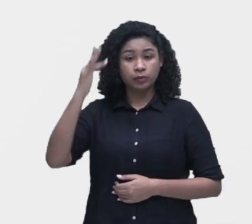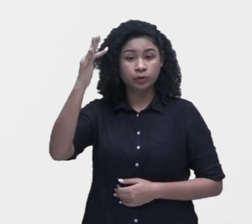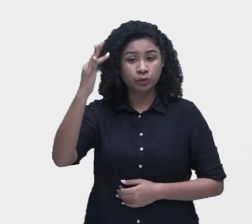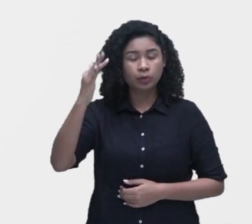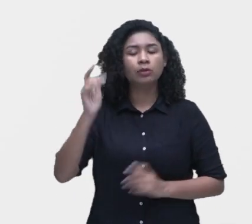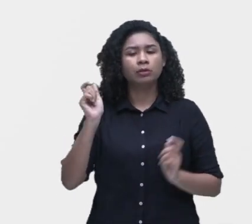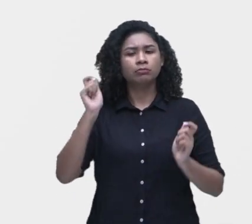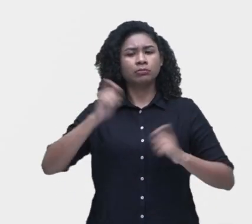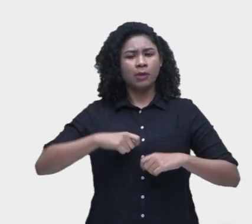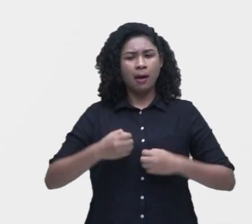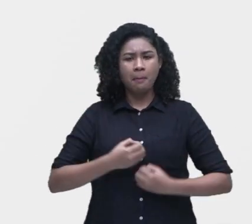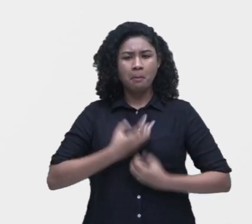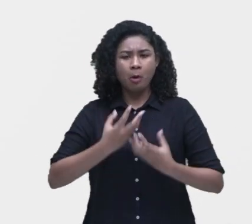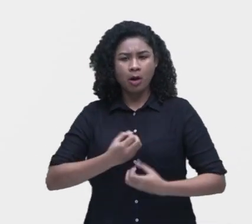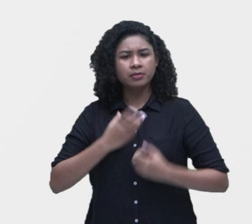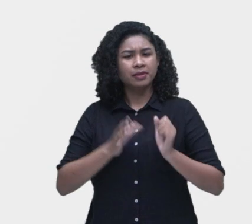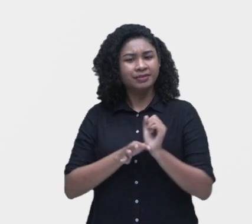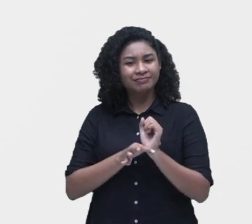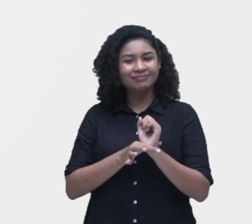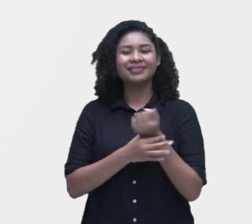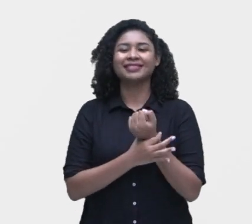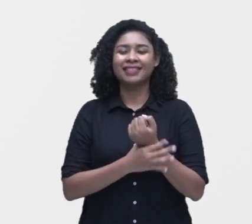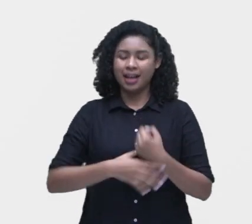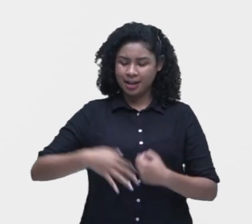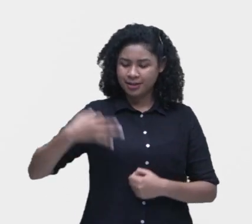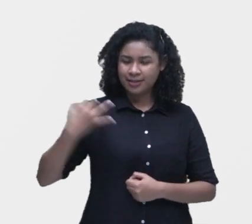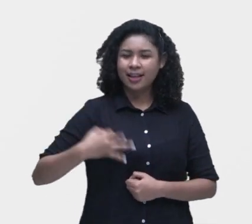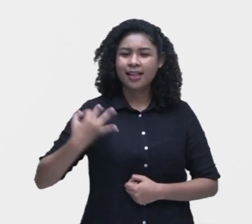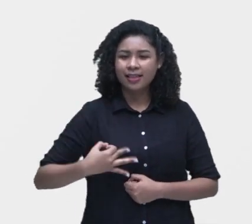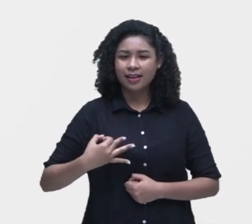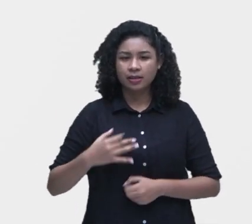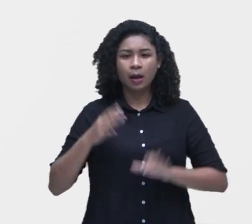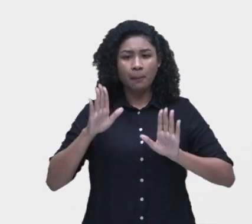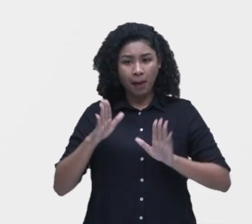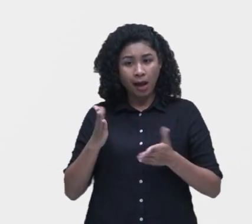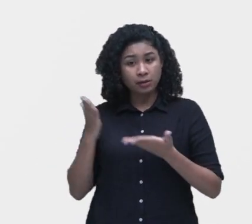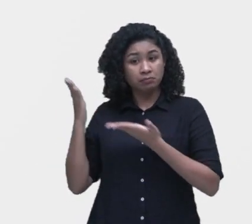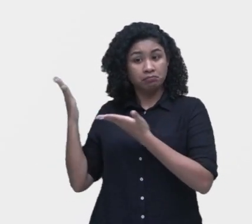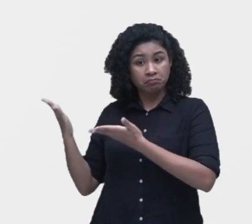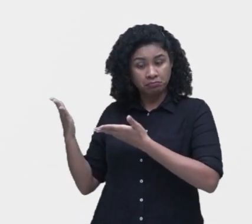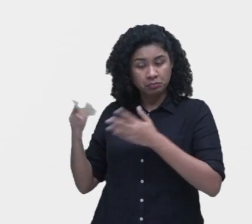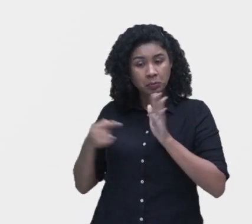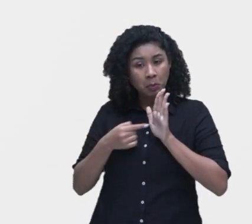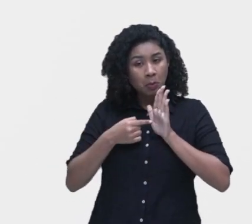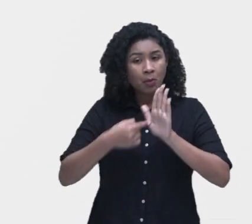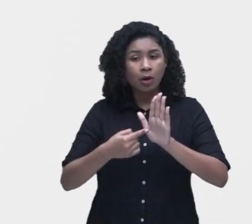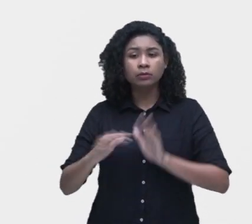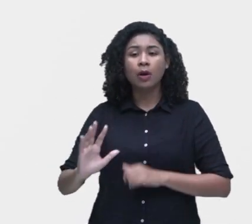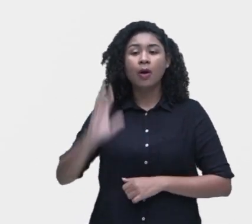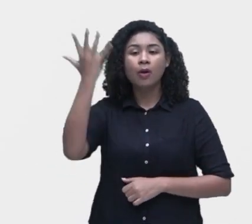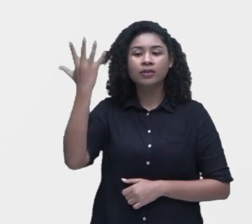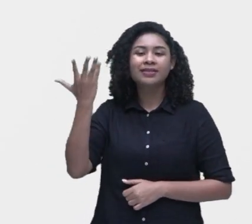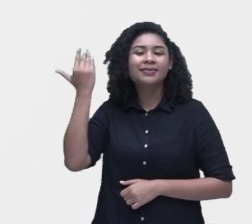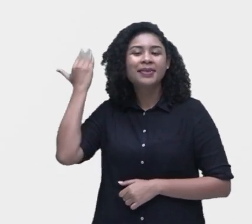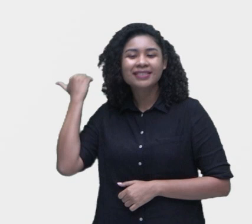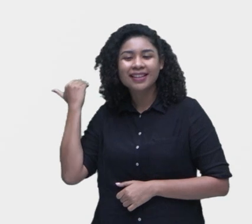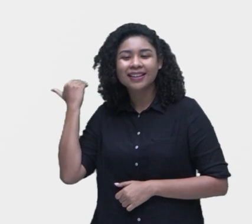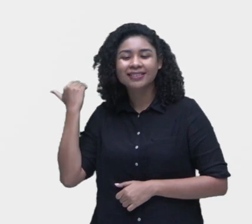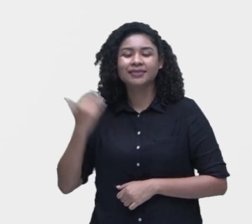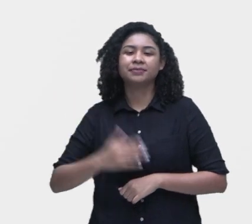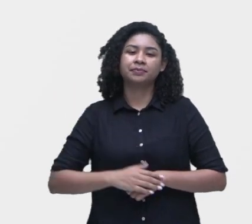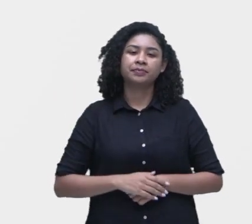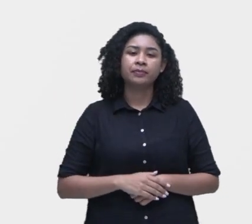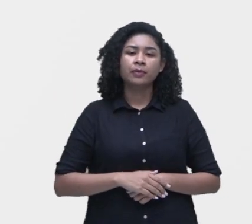uma certeza. E, neste caso, já aconteceu. Aí que a coisa é certa mesmo. Então, o modo indicativo